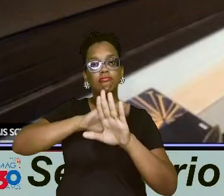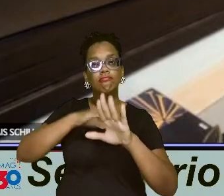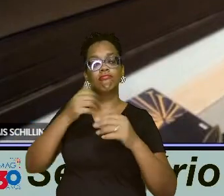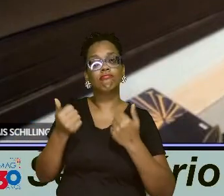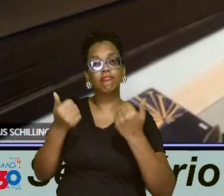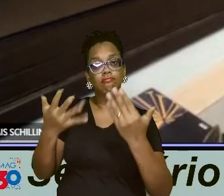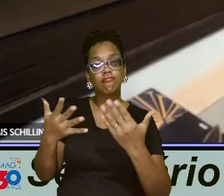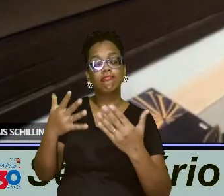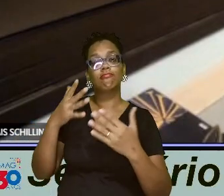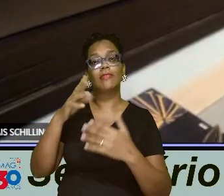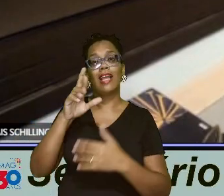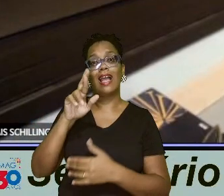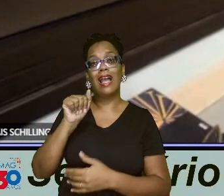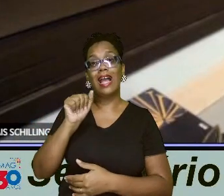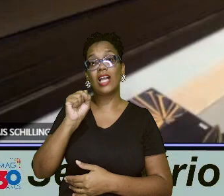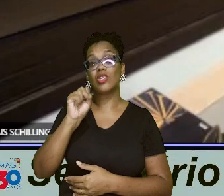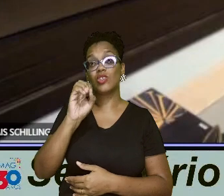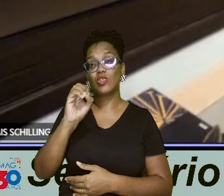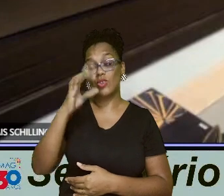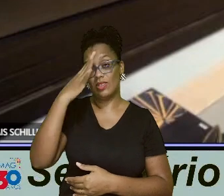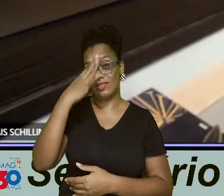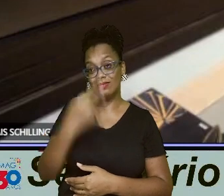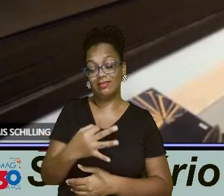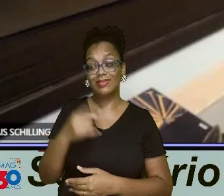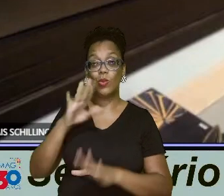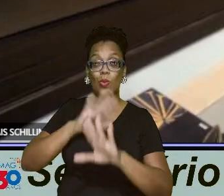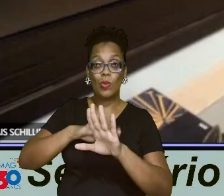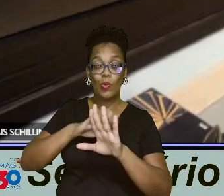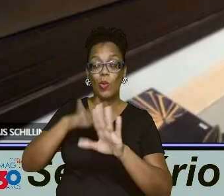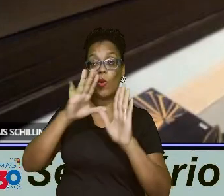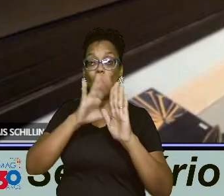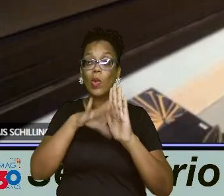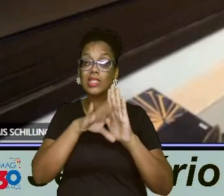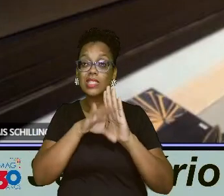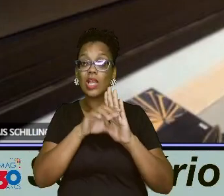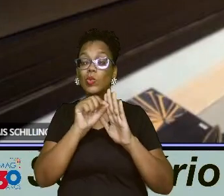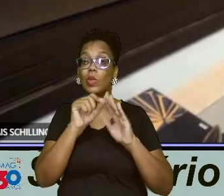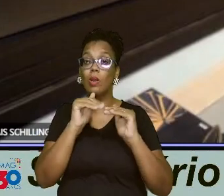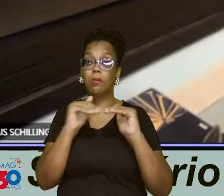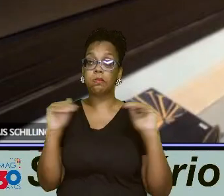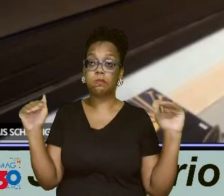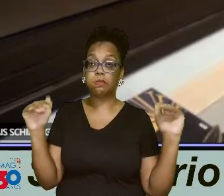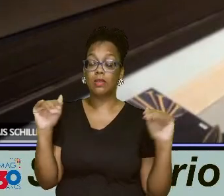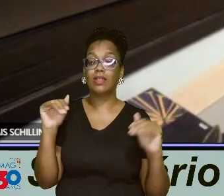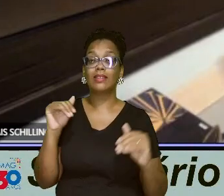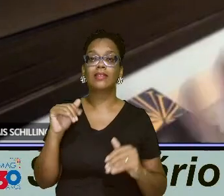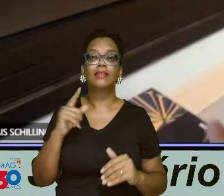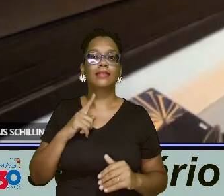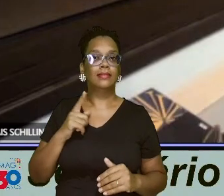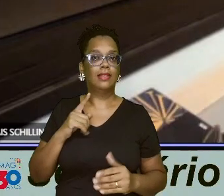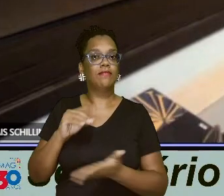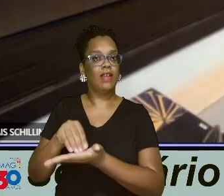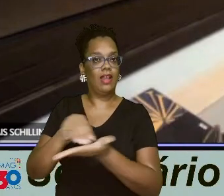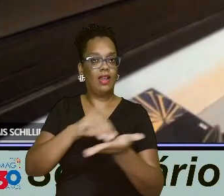para a ratio decidendi daquele precedente o conceito de inércia, nos